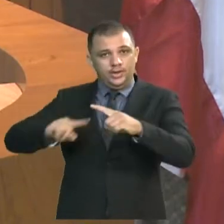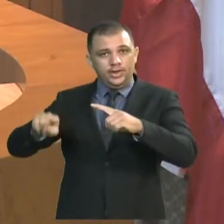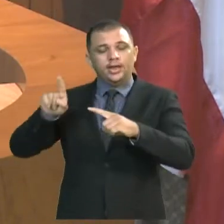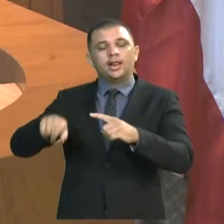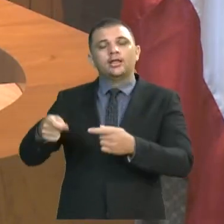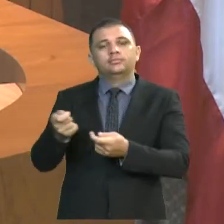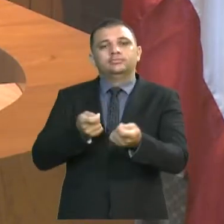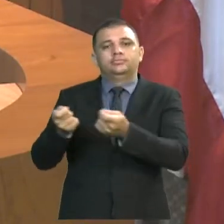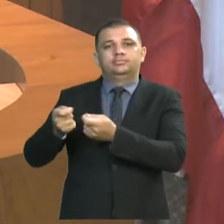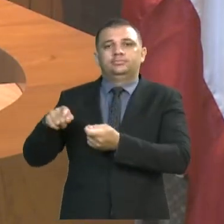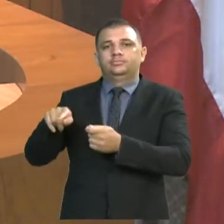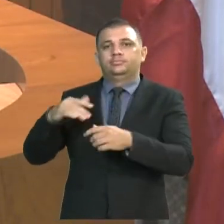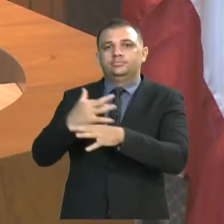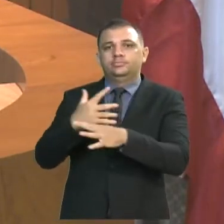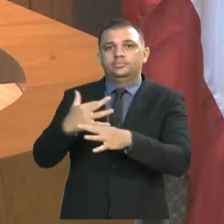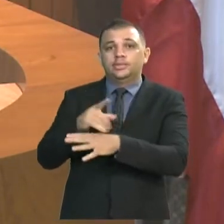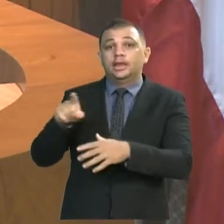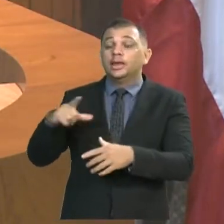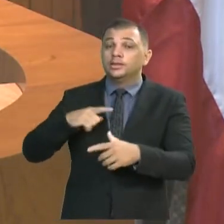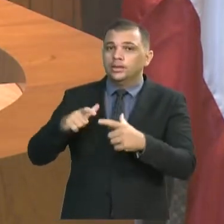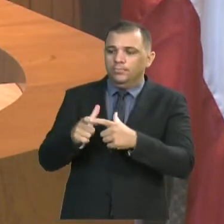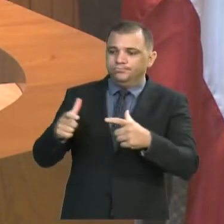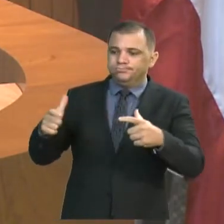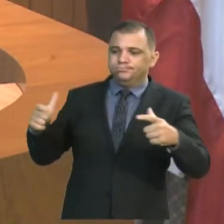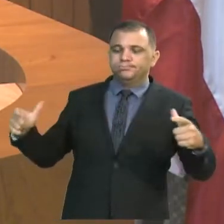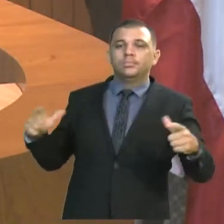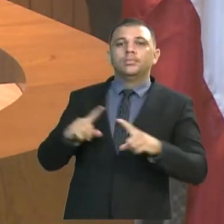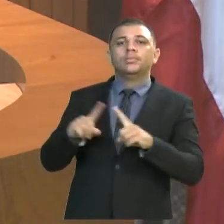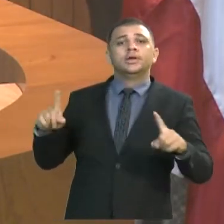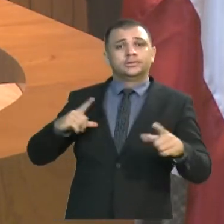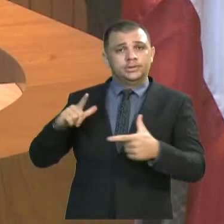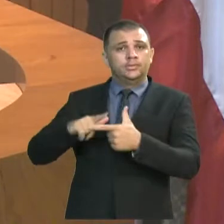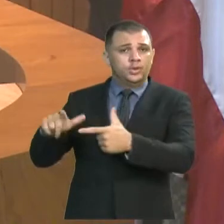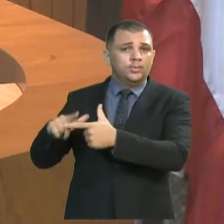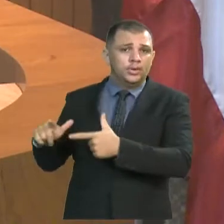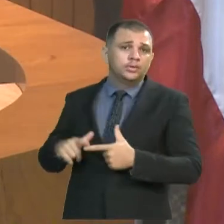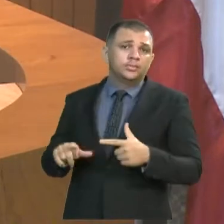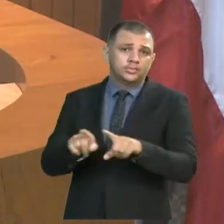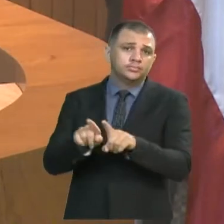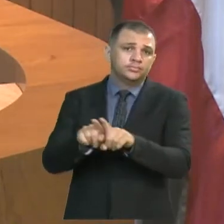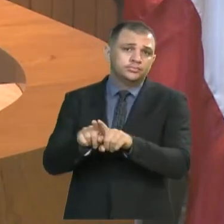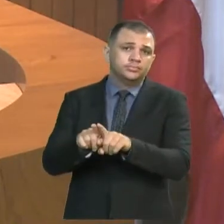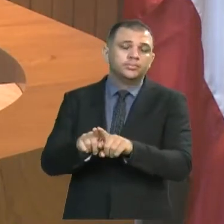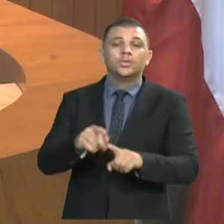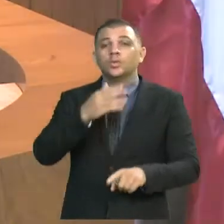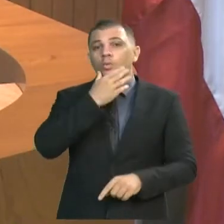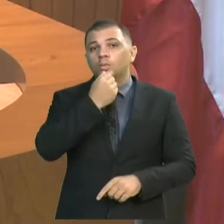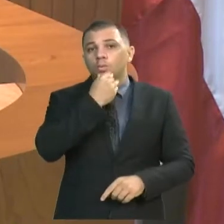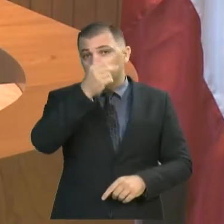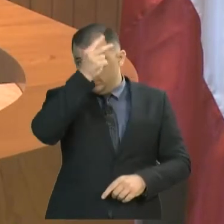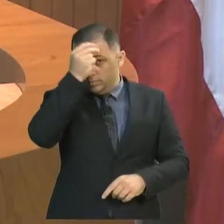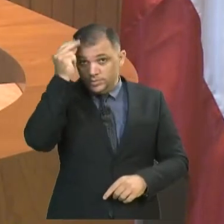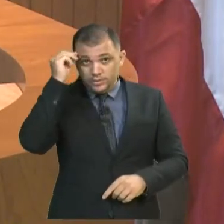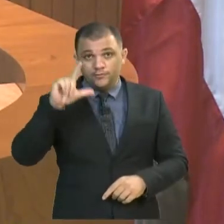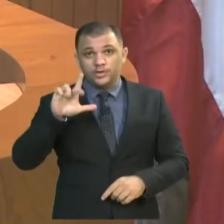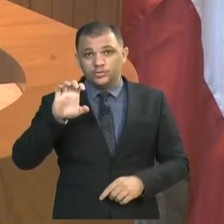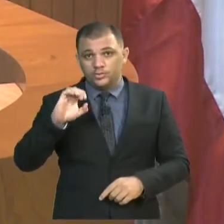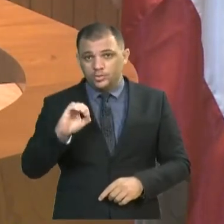que o prefeito Léo Cunha, junto com a Câmara de Vereadores, seus secretários, tem procurado dar continuidade